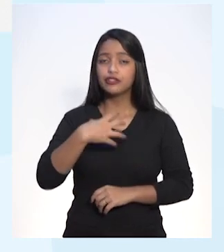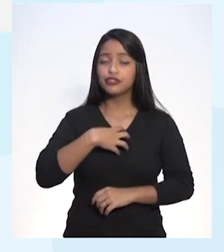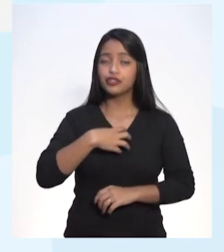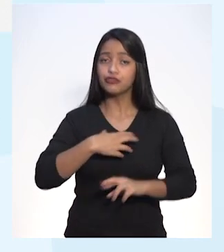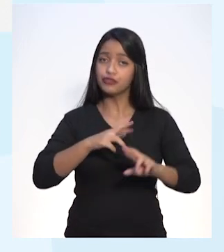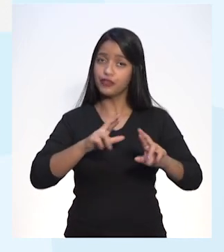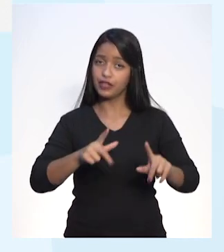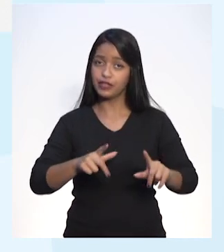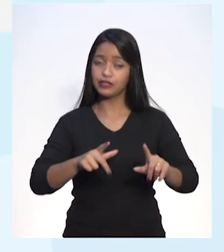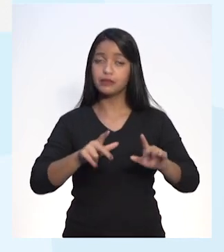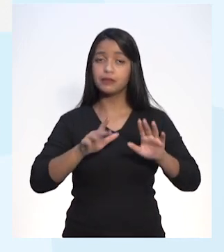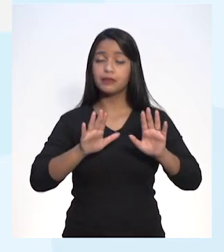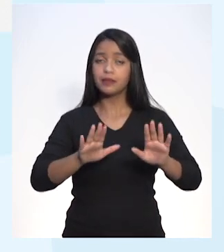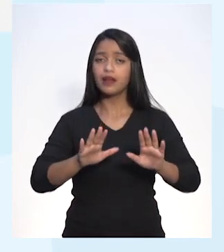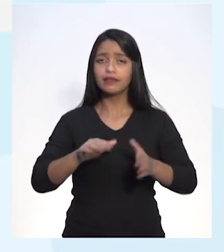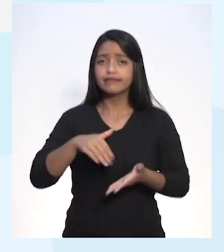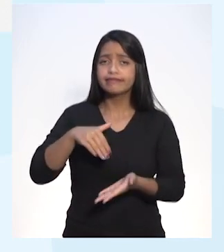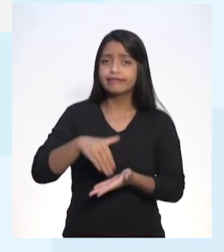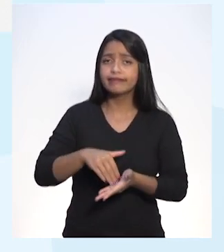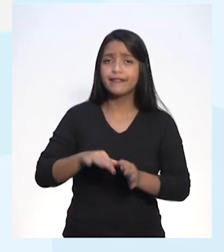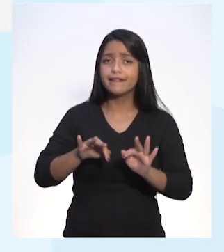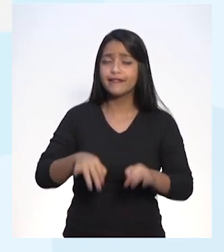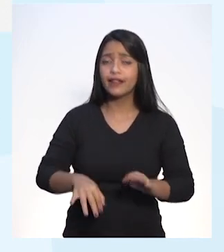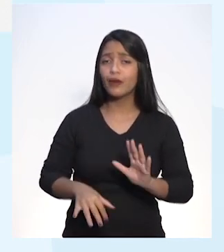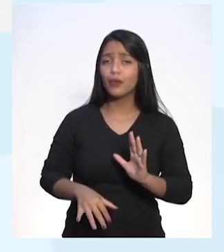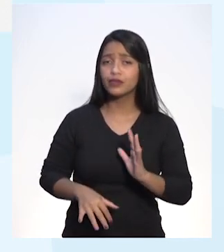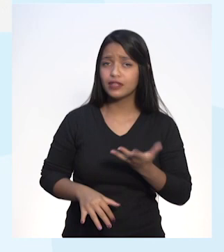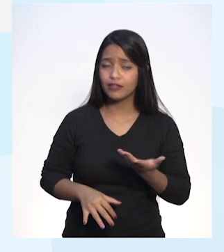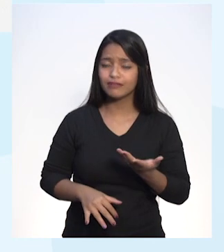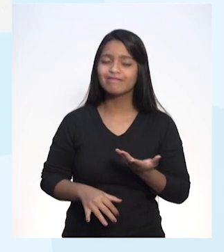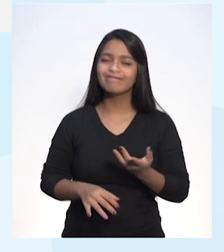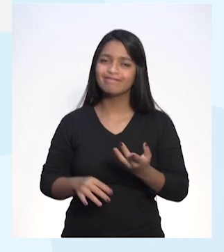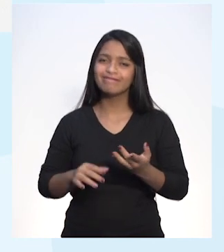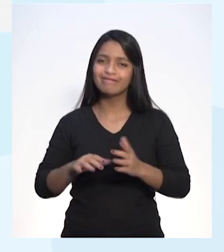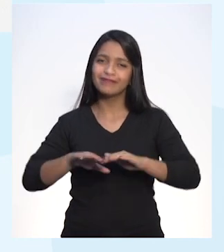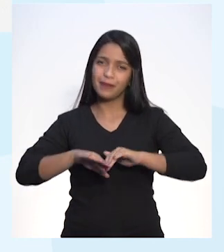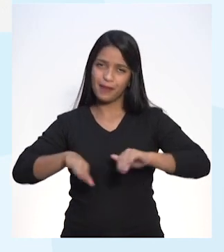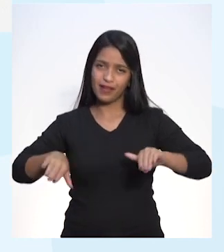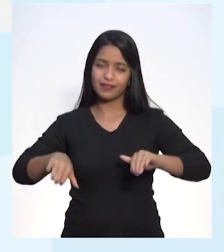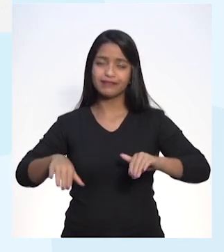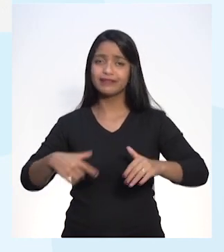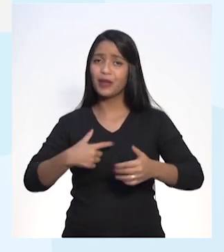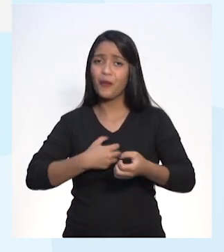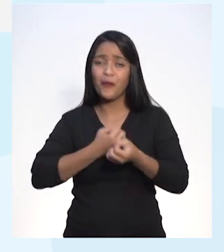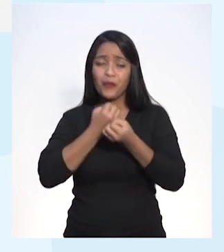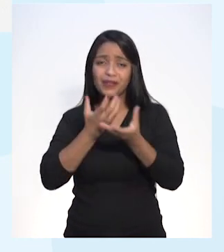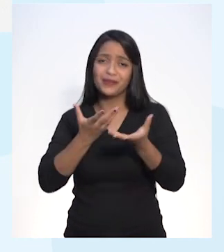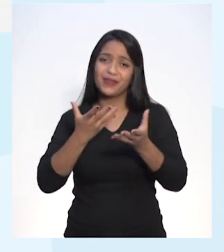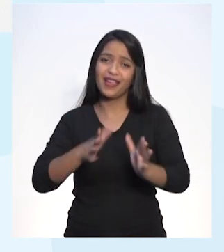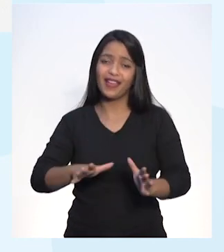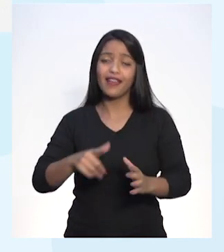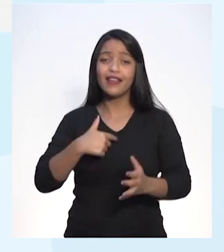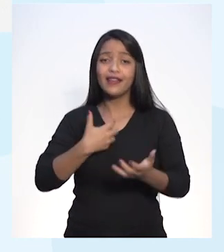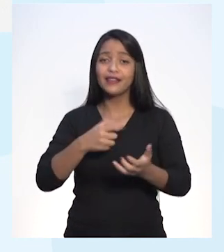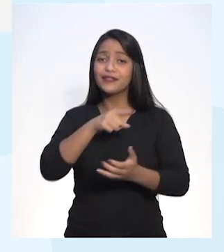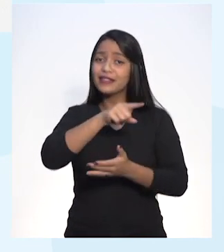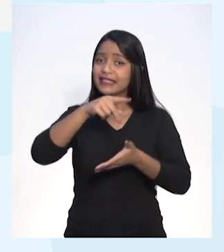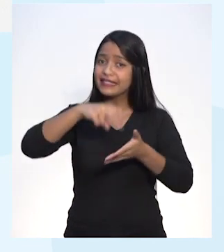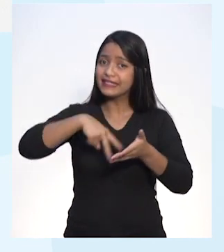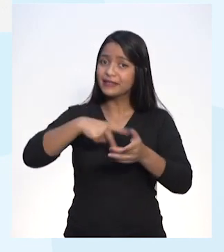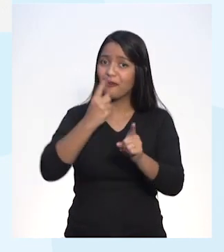conflitos amorosos. A Pro Cristina, empatia. A Pro Ruth, formas diferentes de amor. A